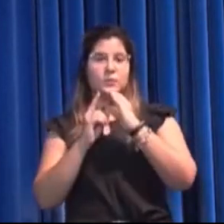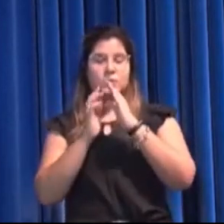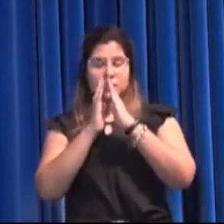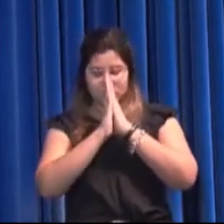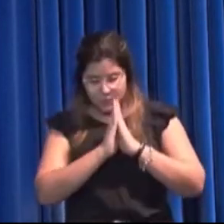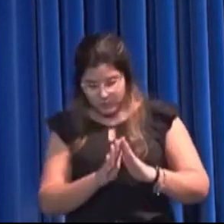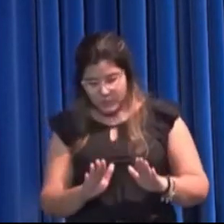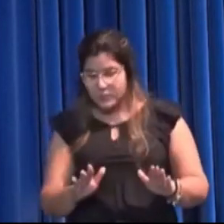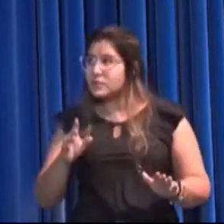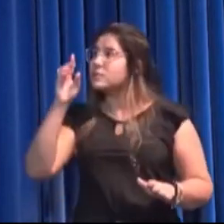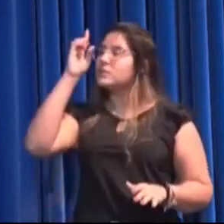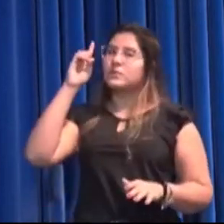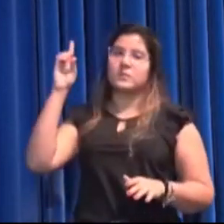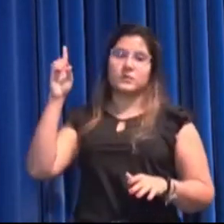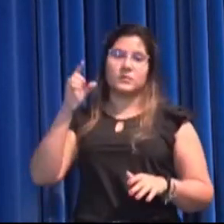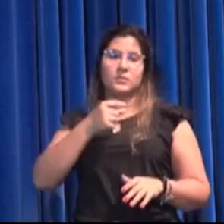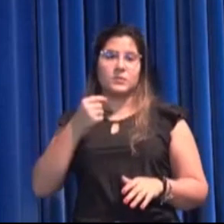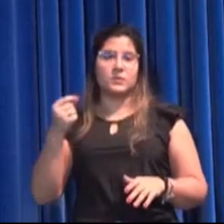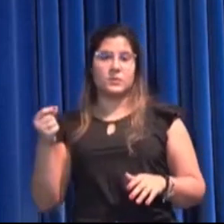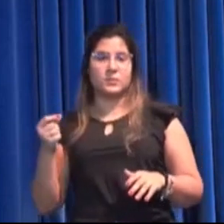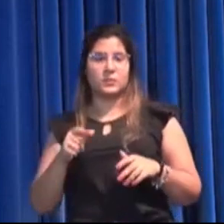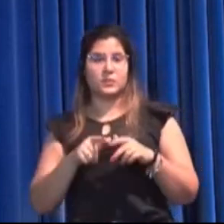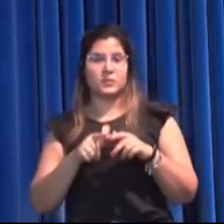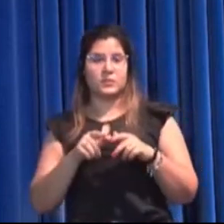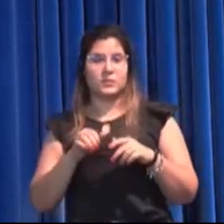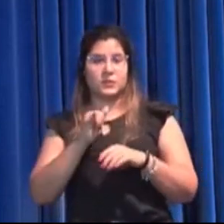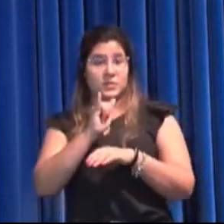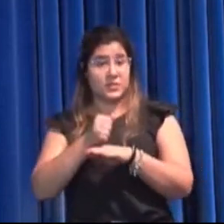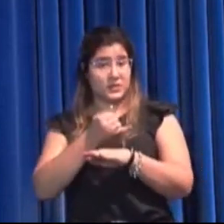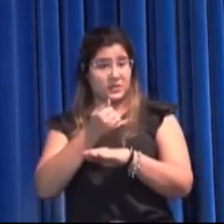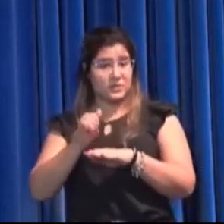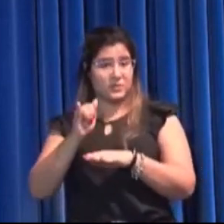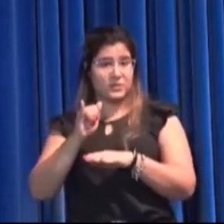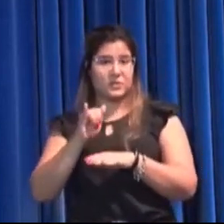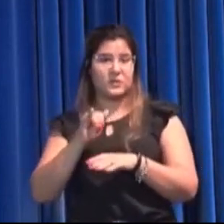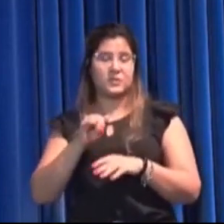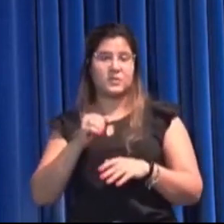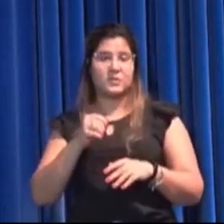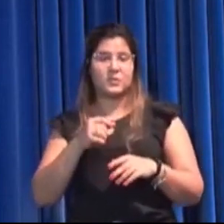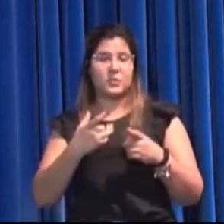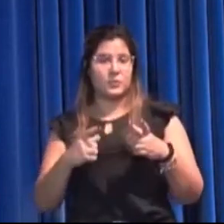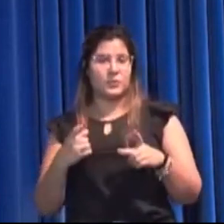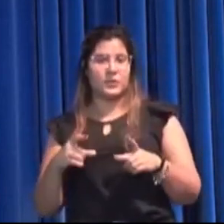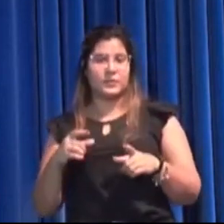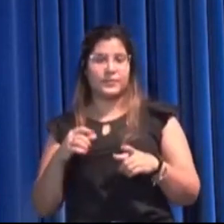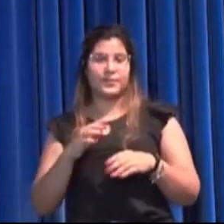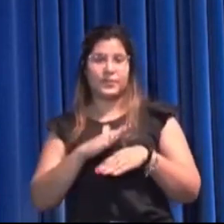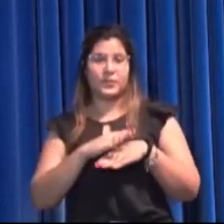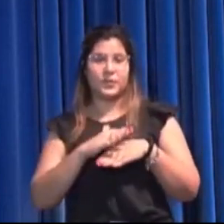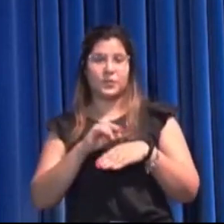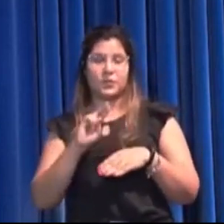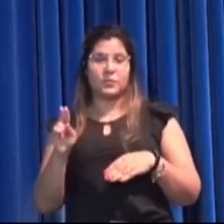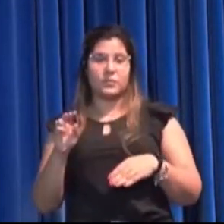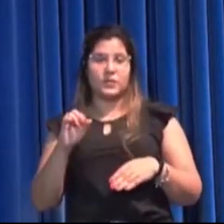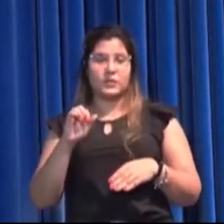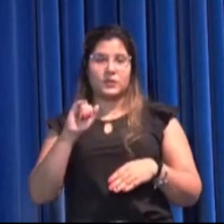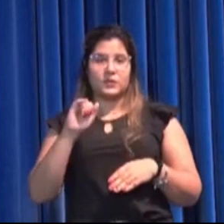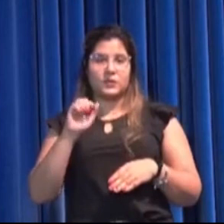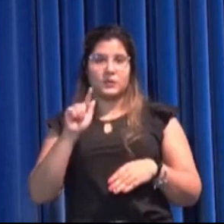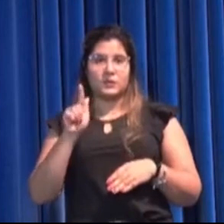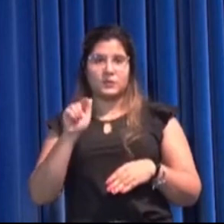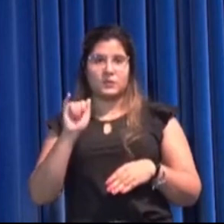de Jerusalém, ele vai para um lugar chamado Gibeão. E ele vai ali naquele local